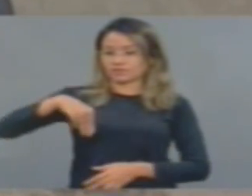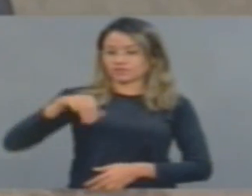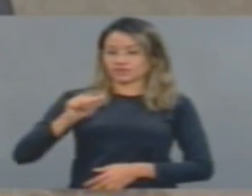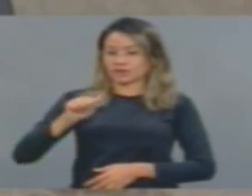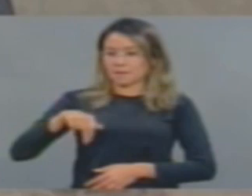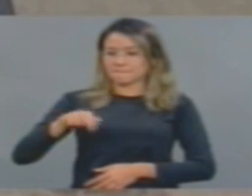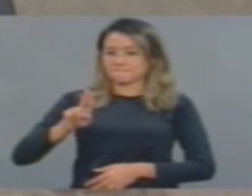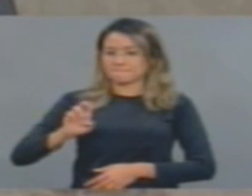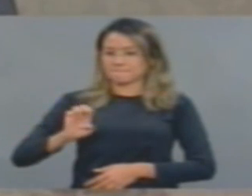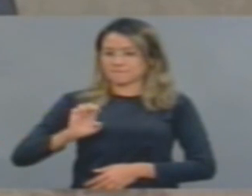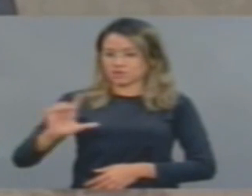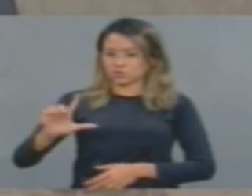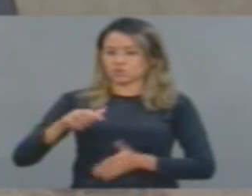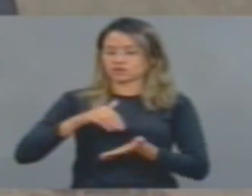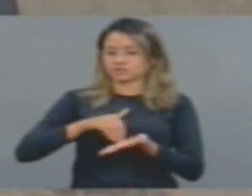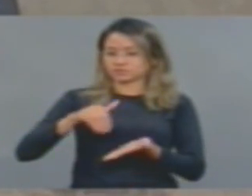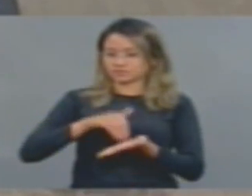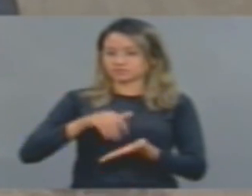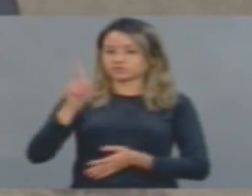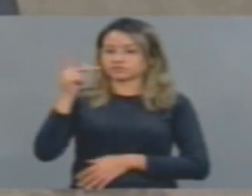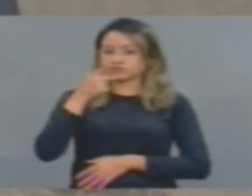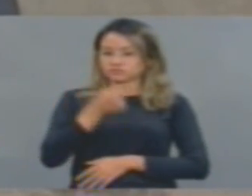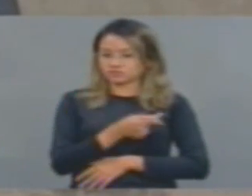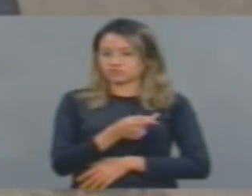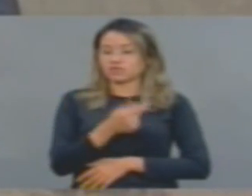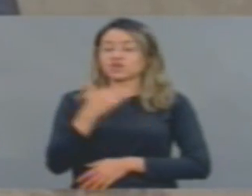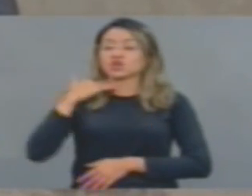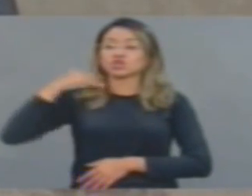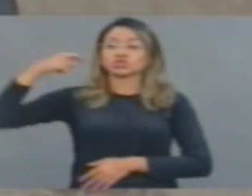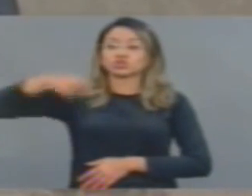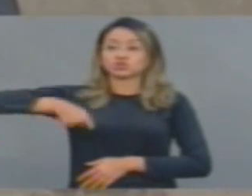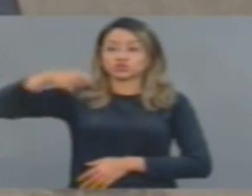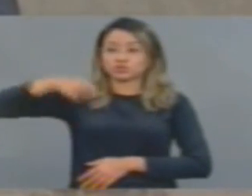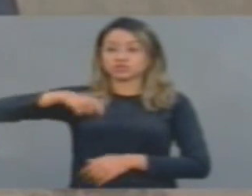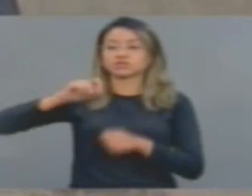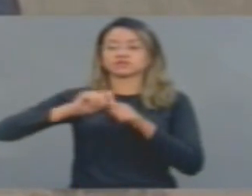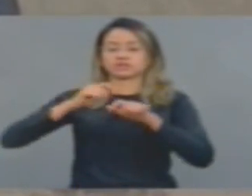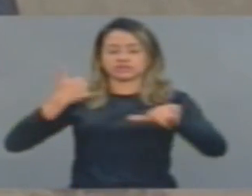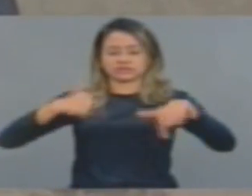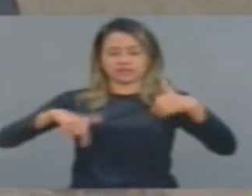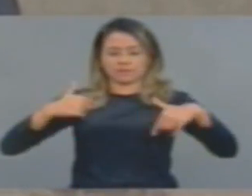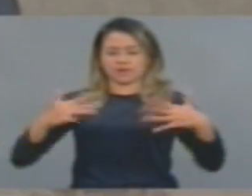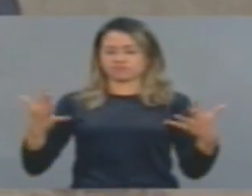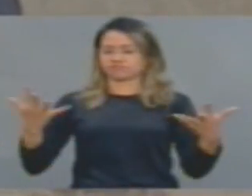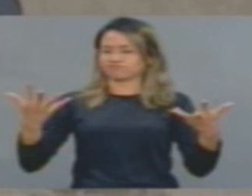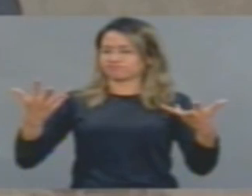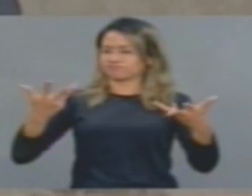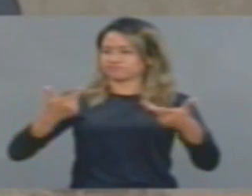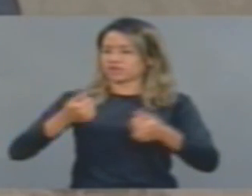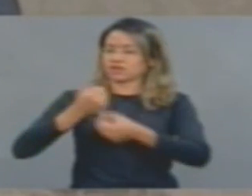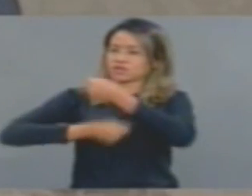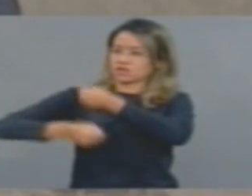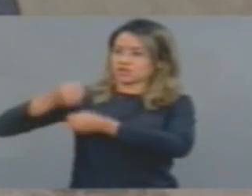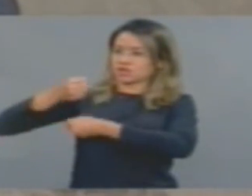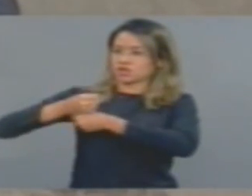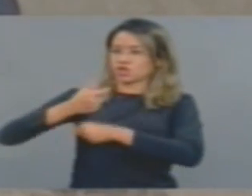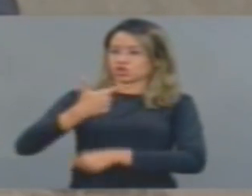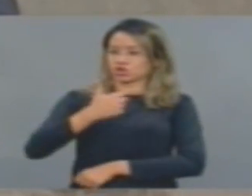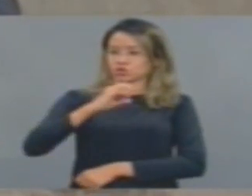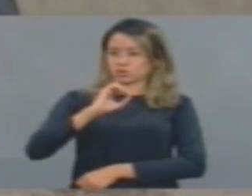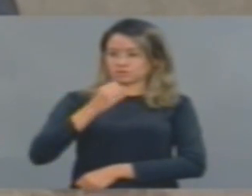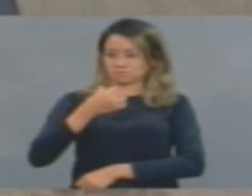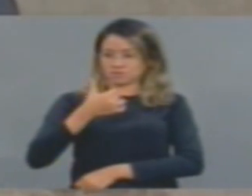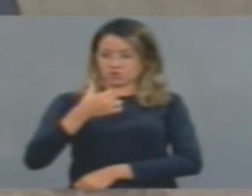salvo engano, Manuel Clístenes, é um juiz que tem feito um grande trabalho. Em 2011 eu estava naquela secretaria,